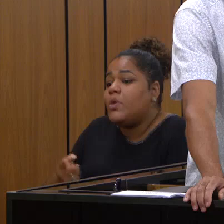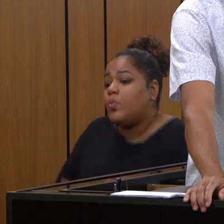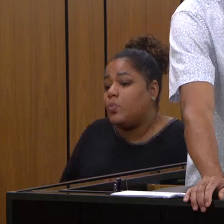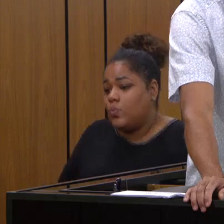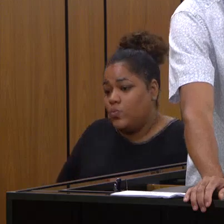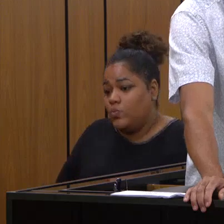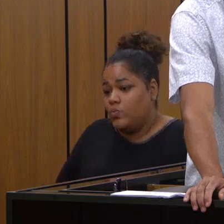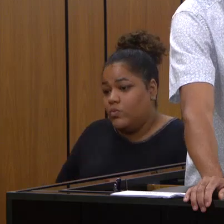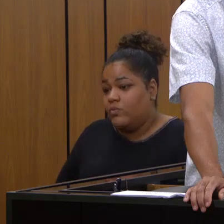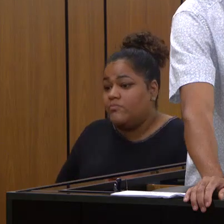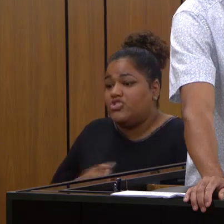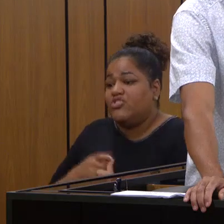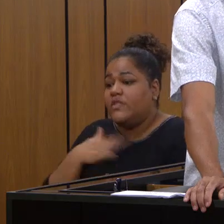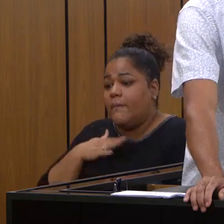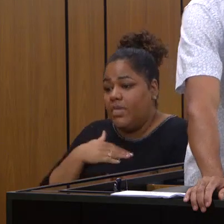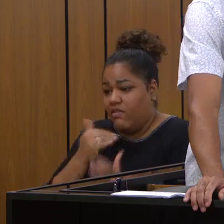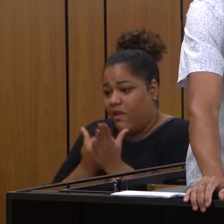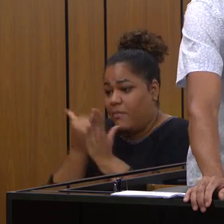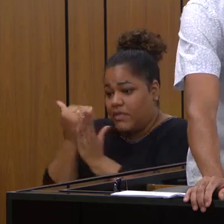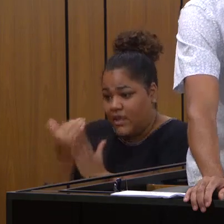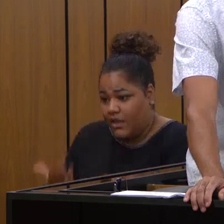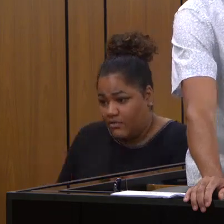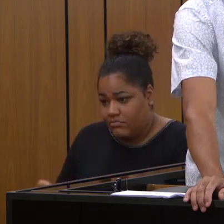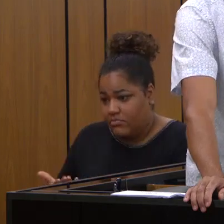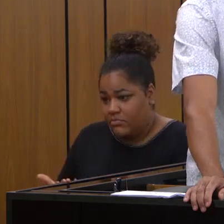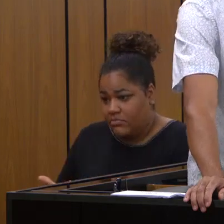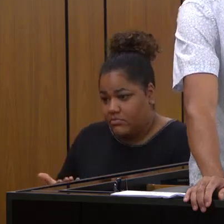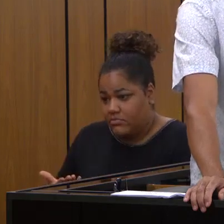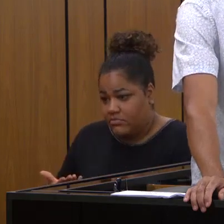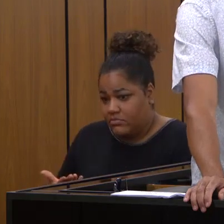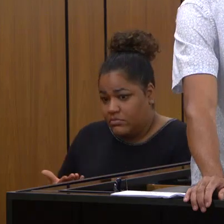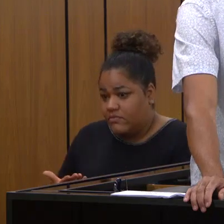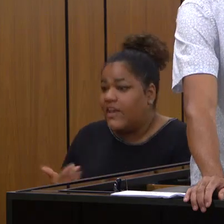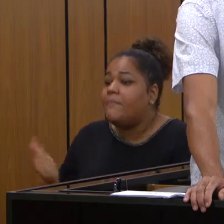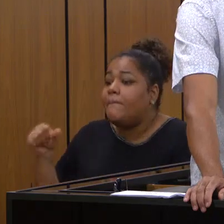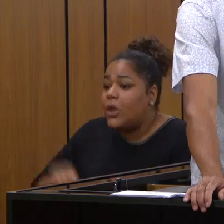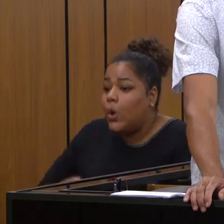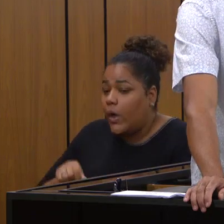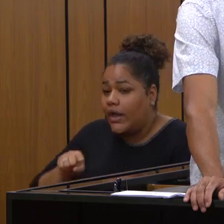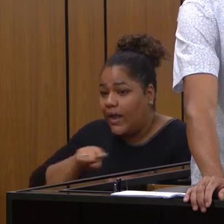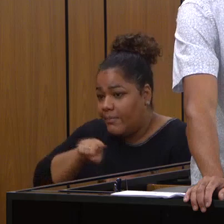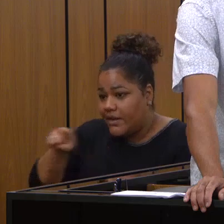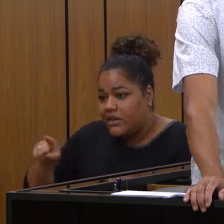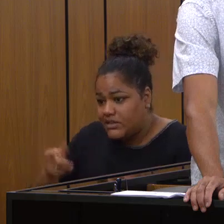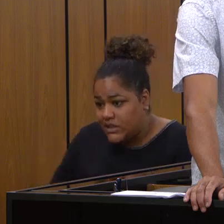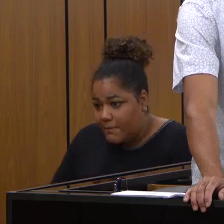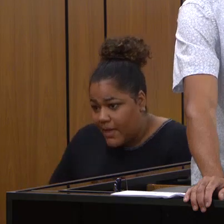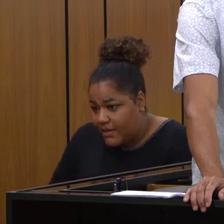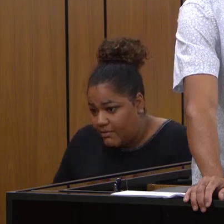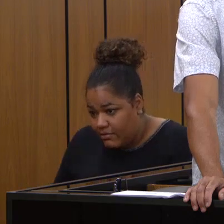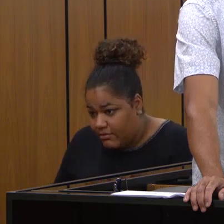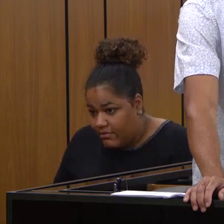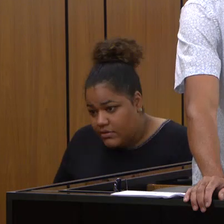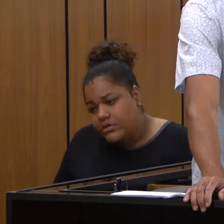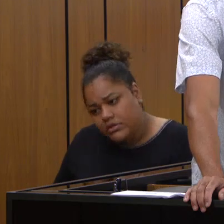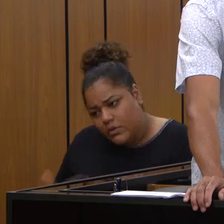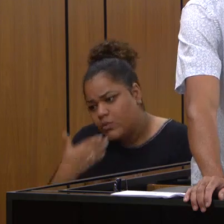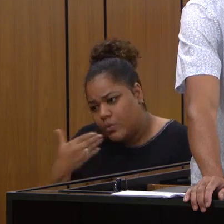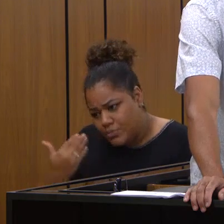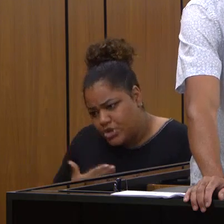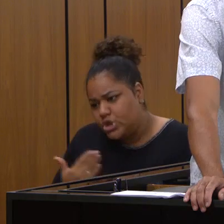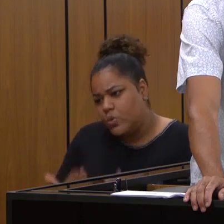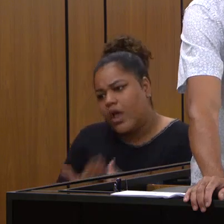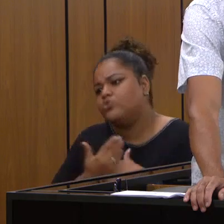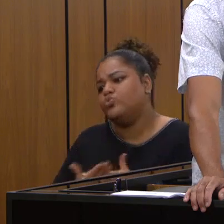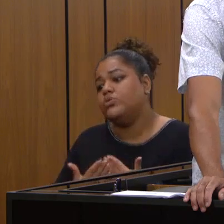dívida vai piorar a minha situação Vai piorar a situação das pessoas que estão aqui então eu queria pedir ajuda de vocês nós viemos